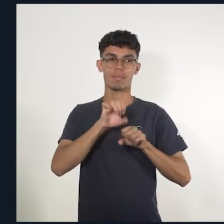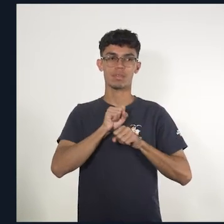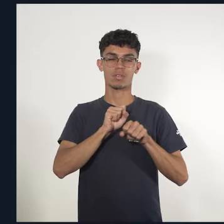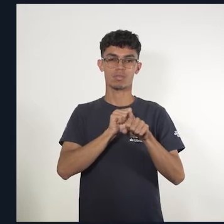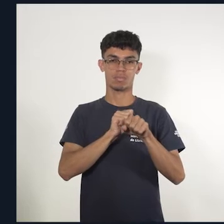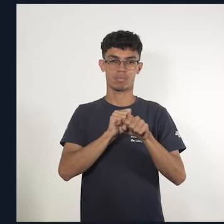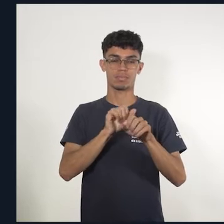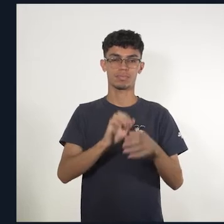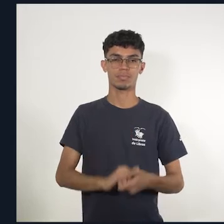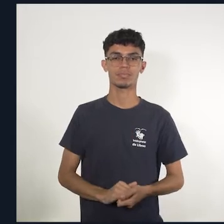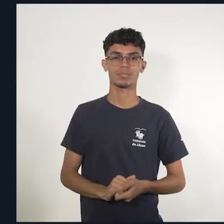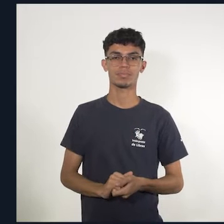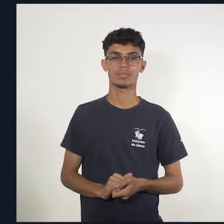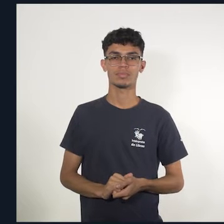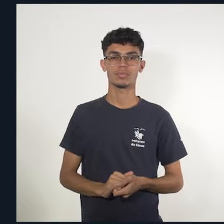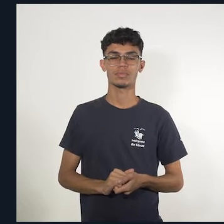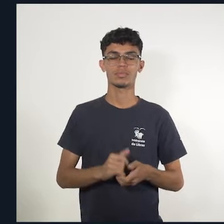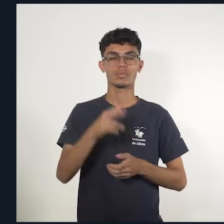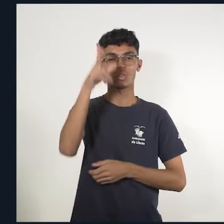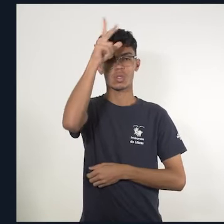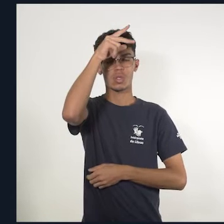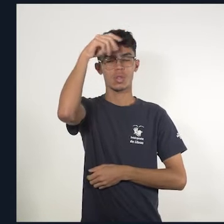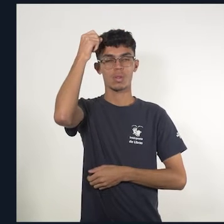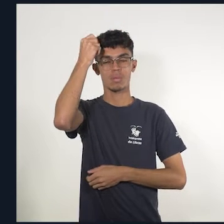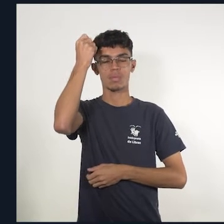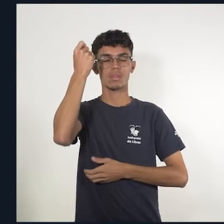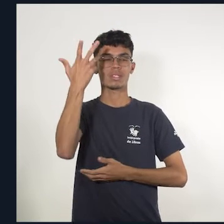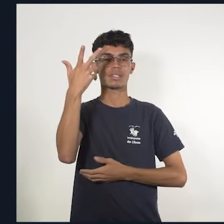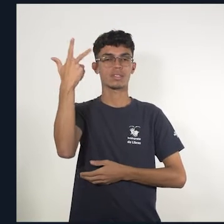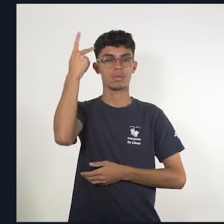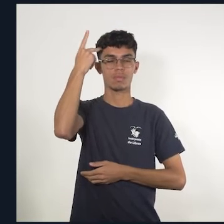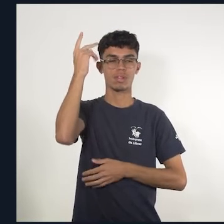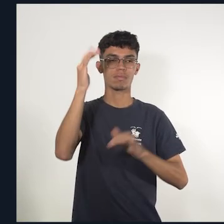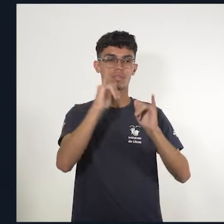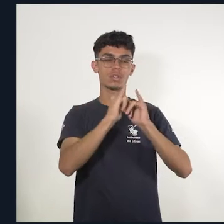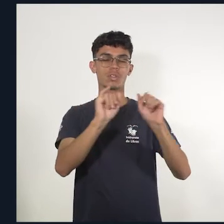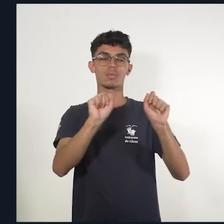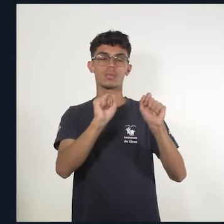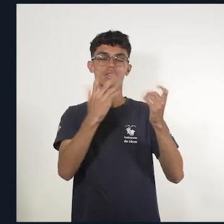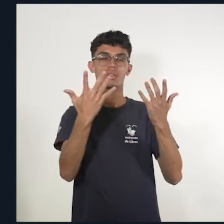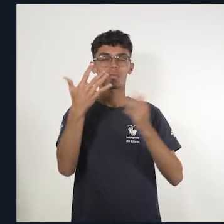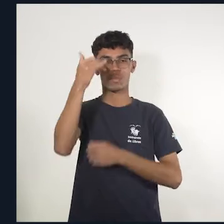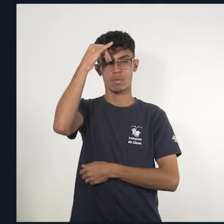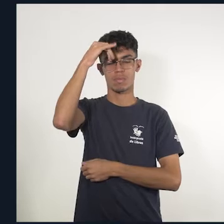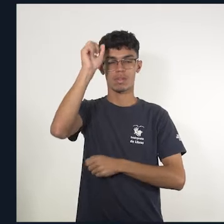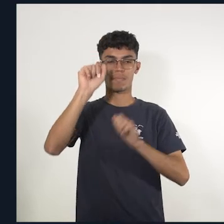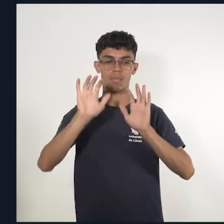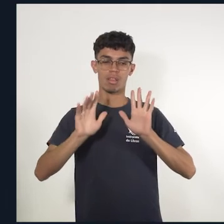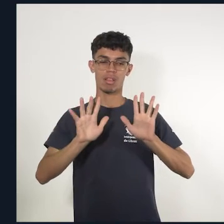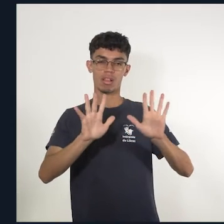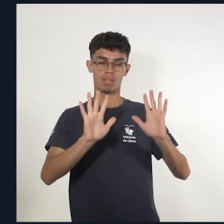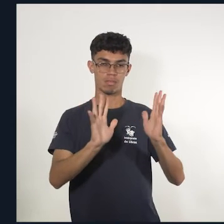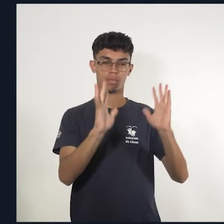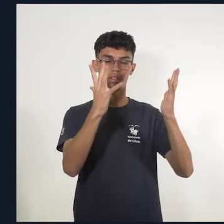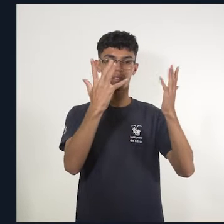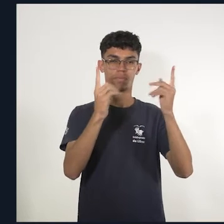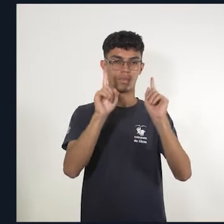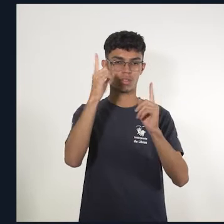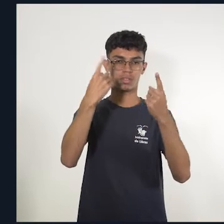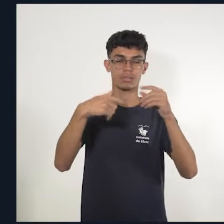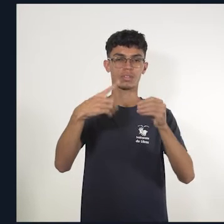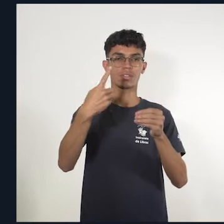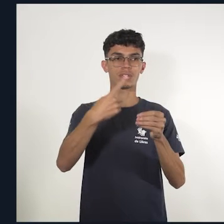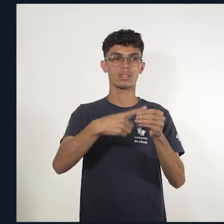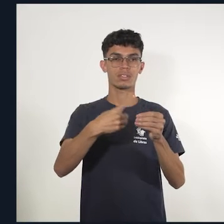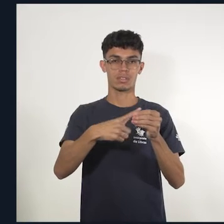Paulo de se evitar as aglomerações, as festas e as baladas na cidade. A estimativa de prevalência pela